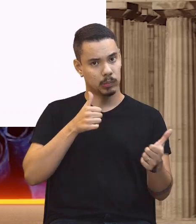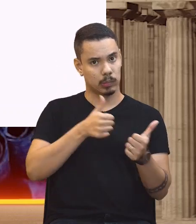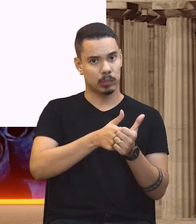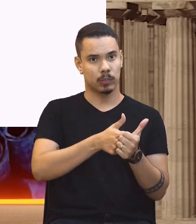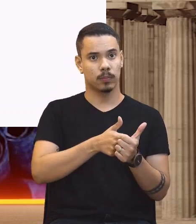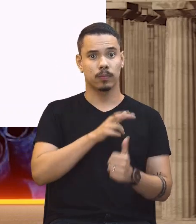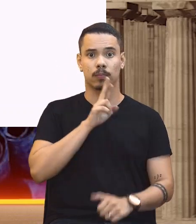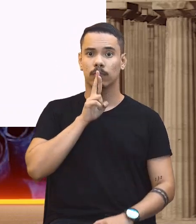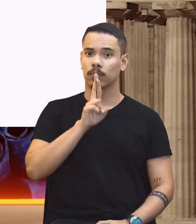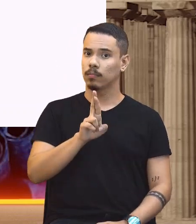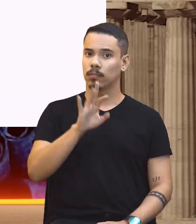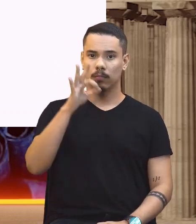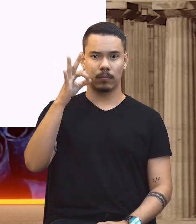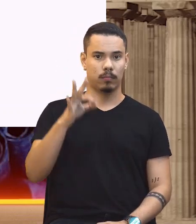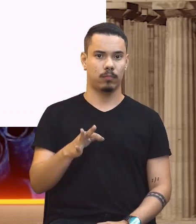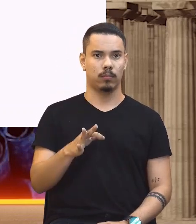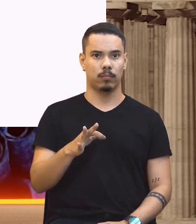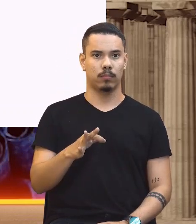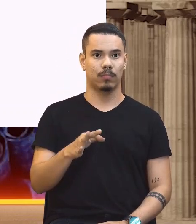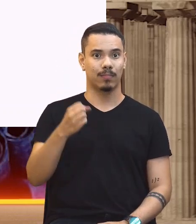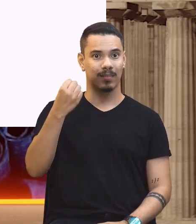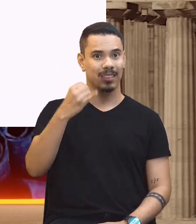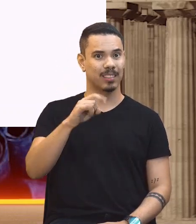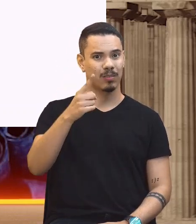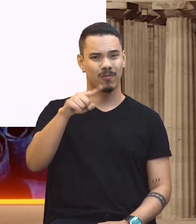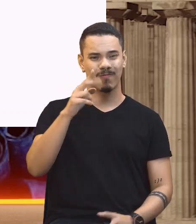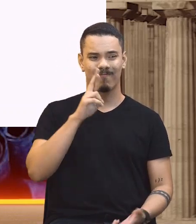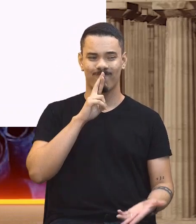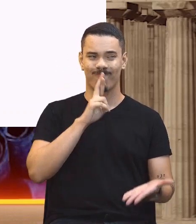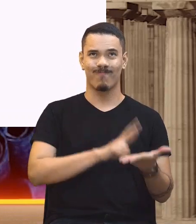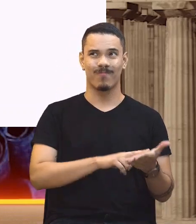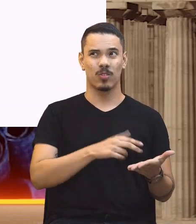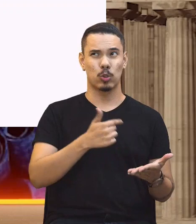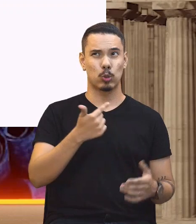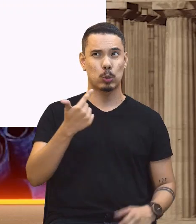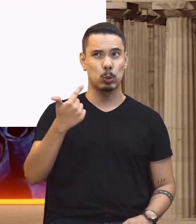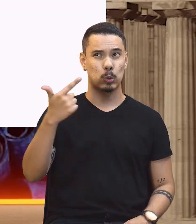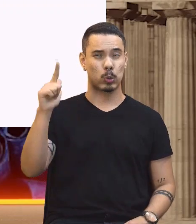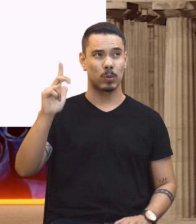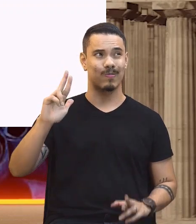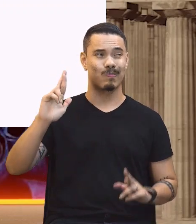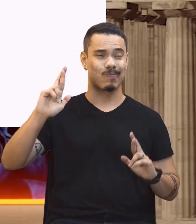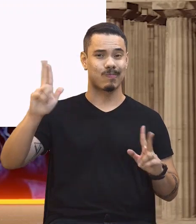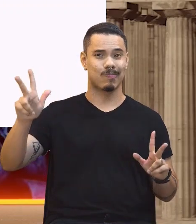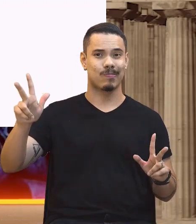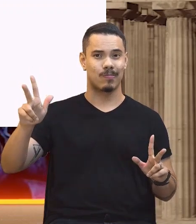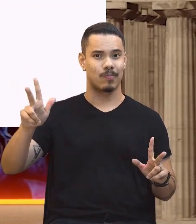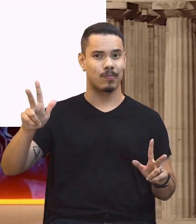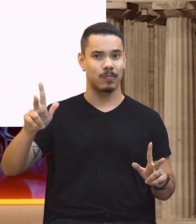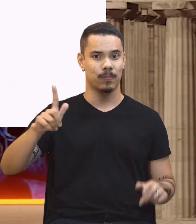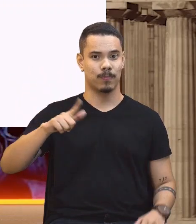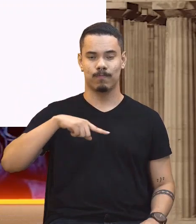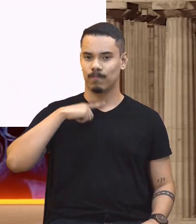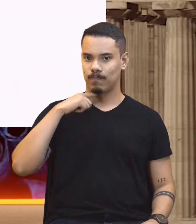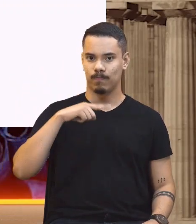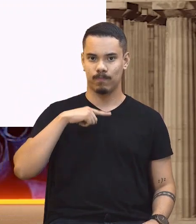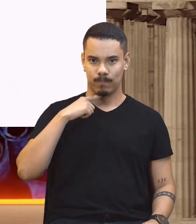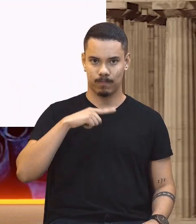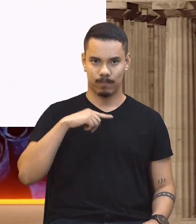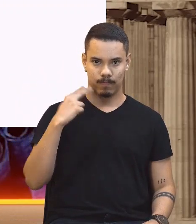está correta. Agora, se você respondeu algo que não vai ter nenhuma relação com aquilo que a gente vai apresentar